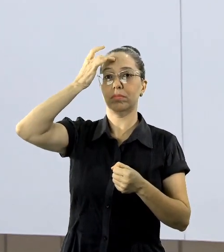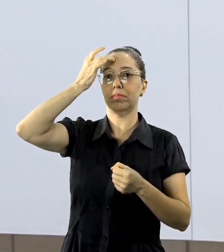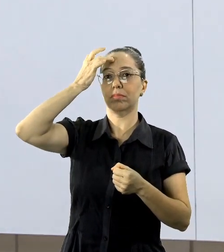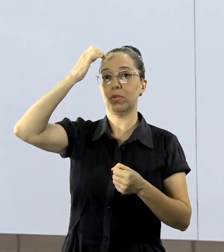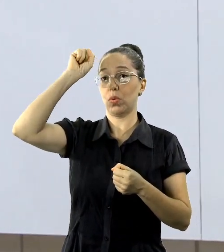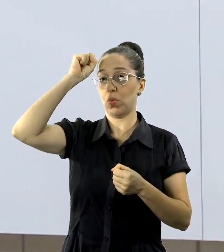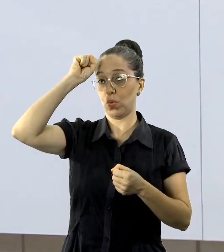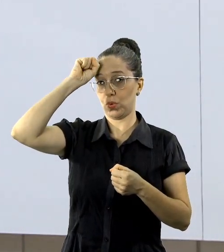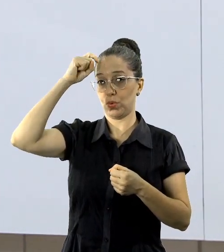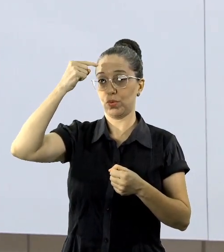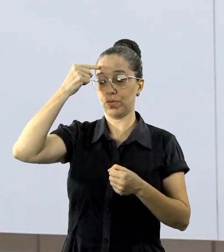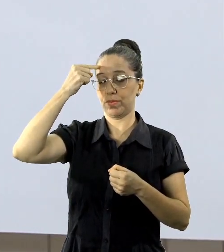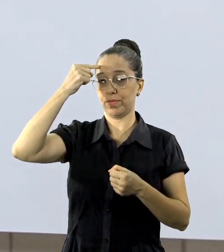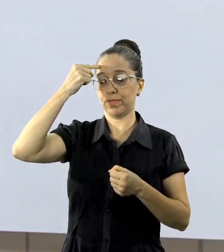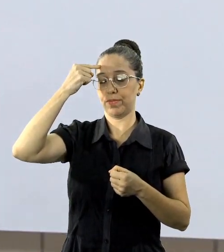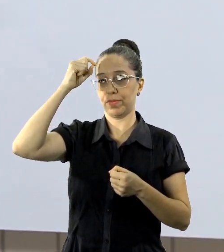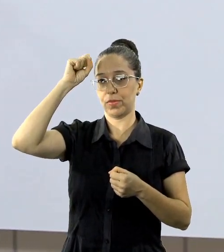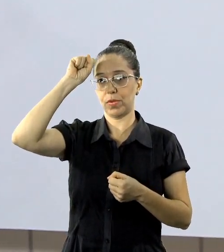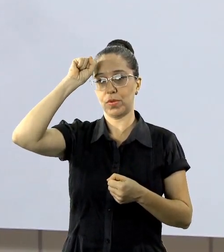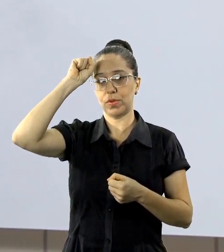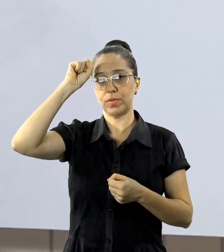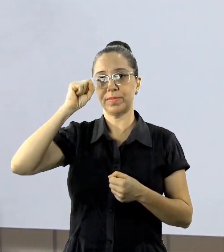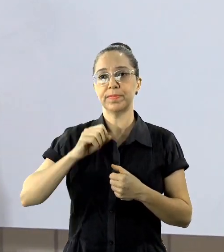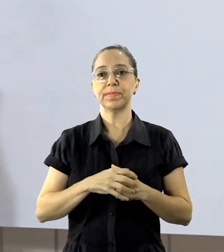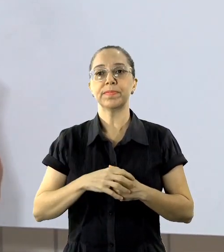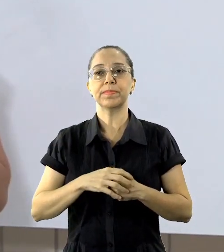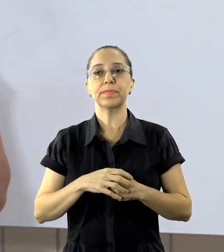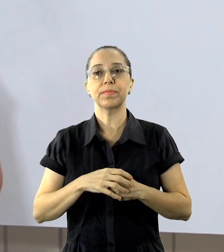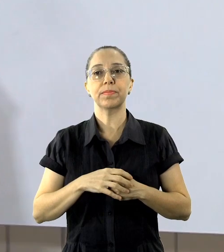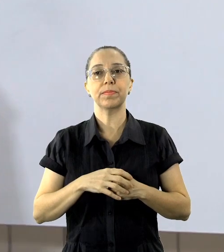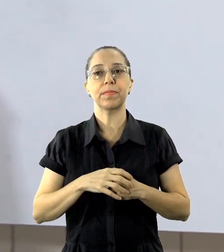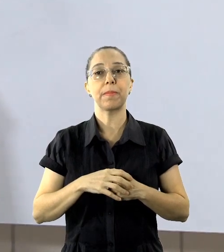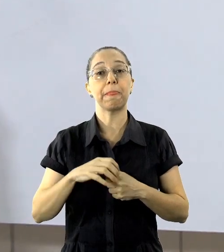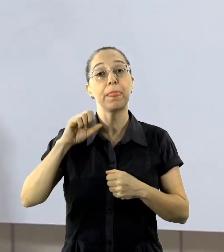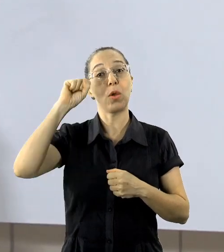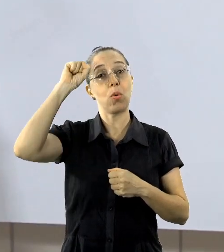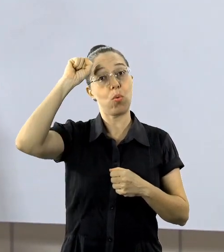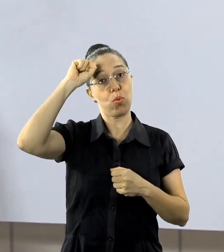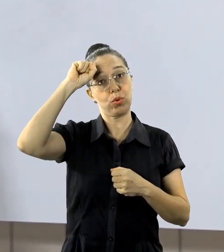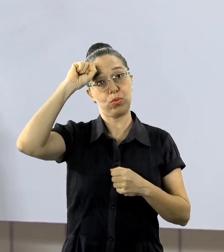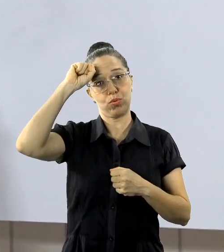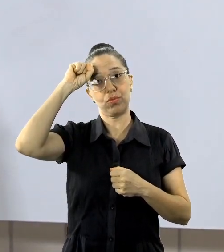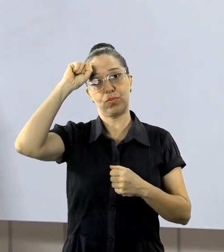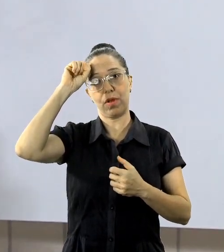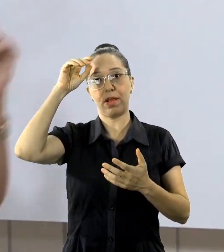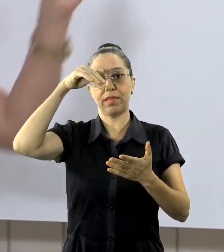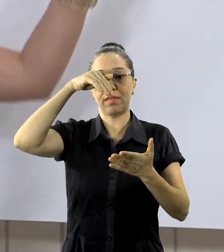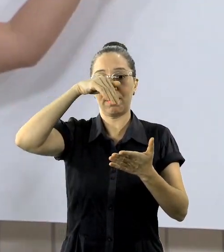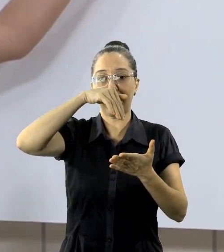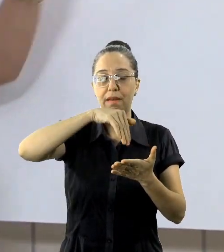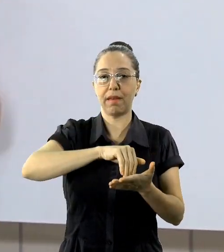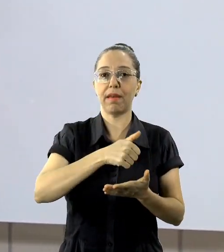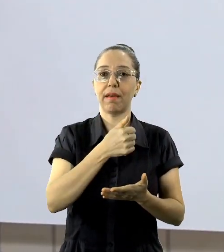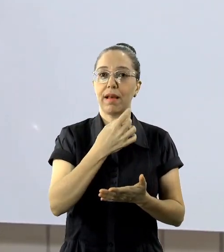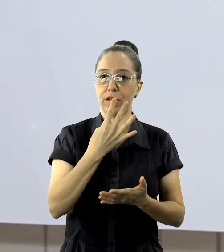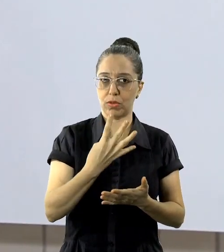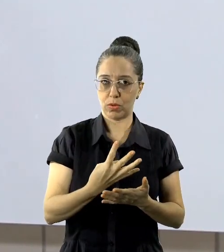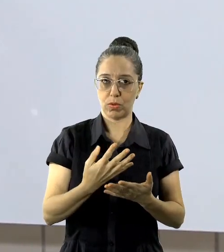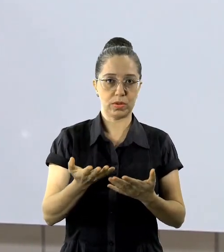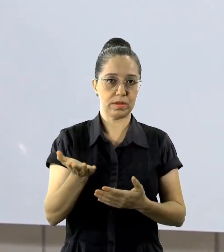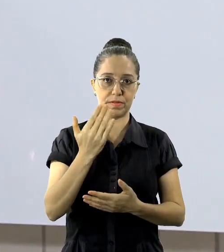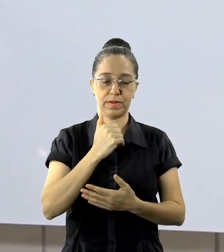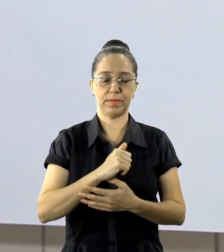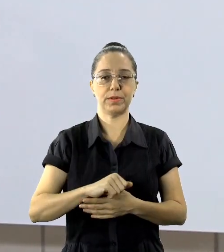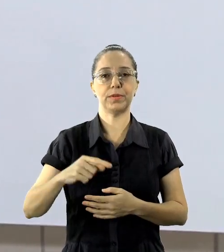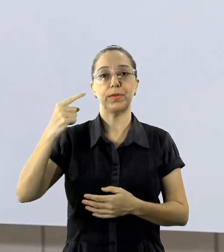gente fez na continha de mais. Guarda o 8 na cabeça e vamos contar até chegar em 14.